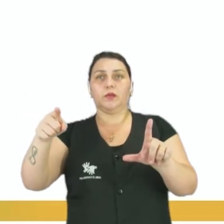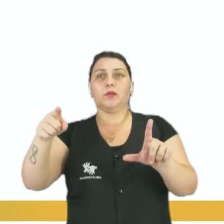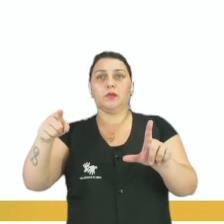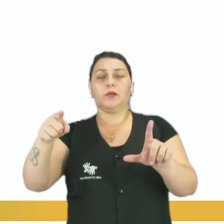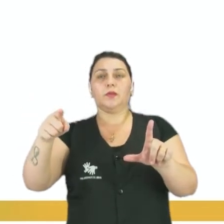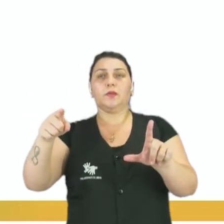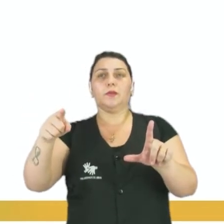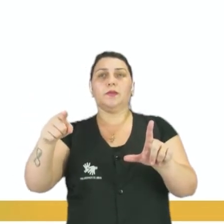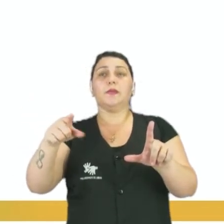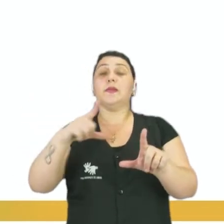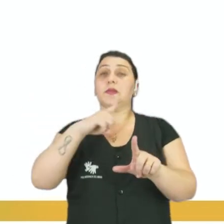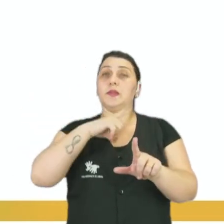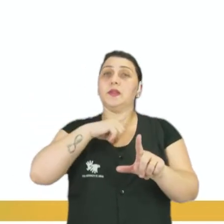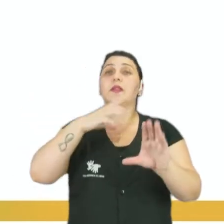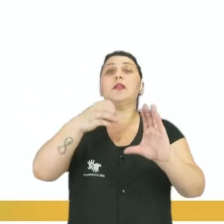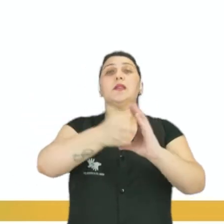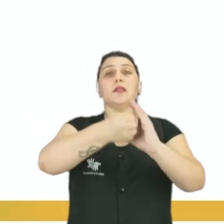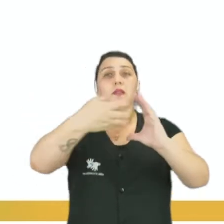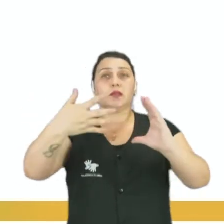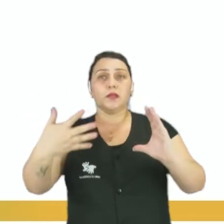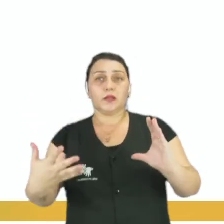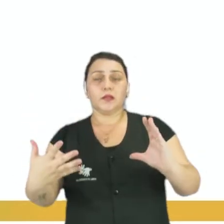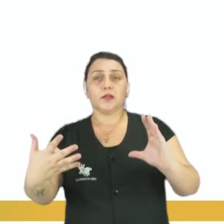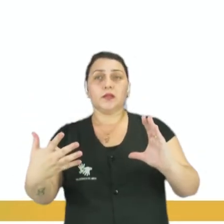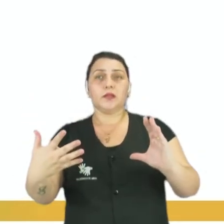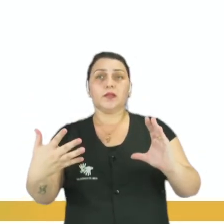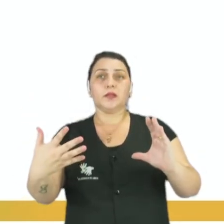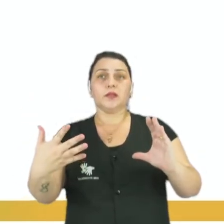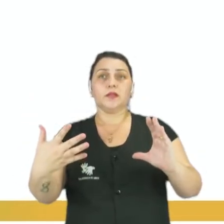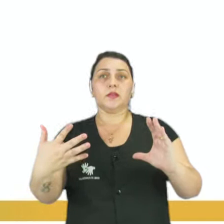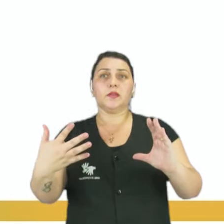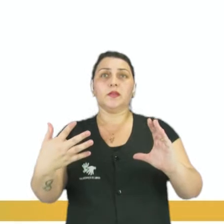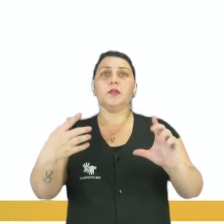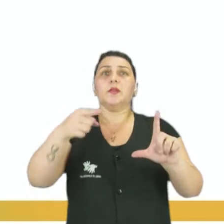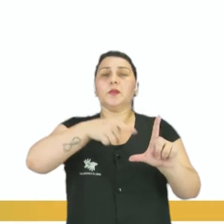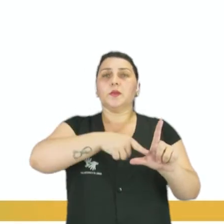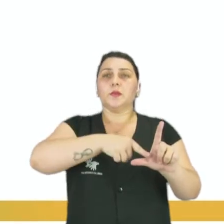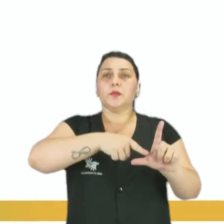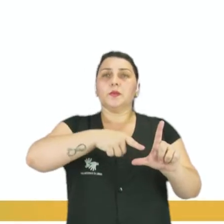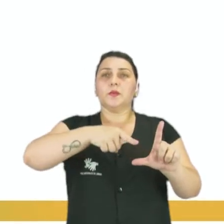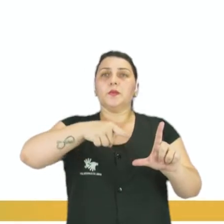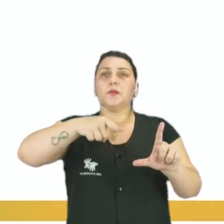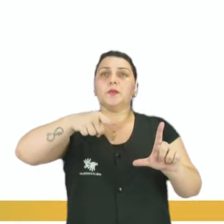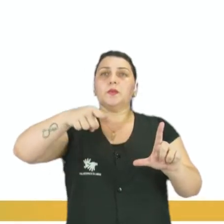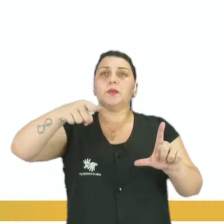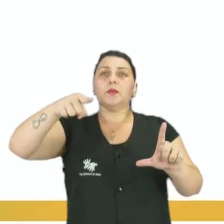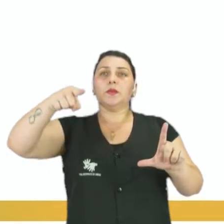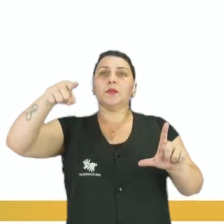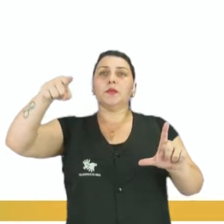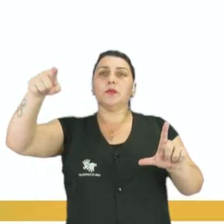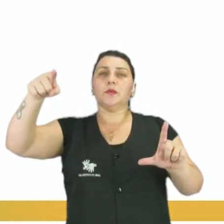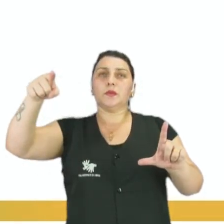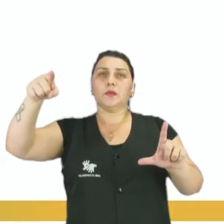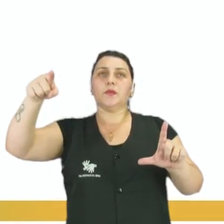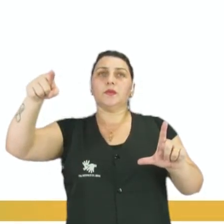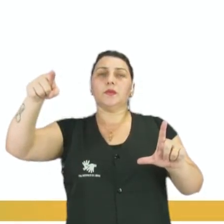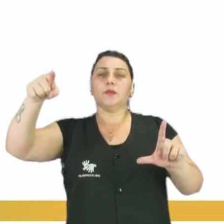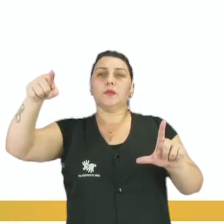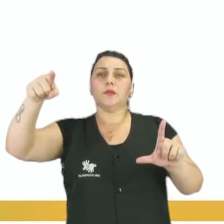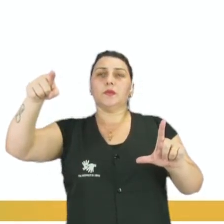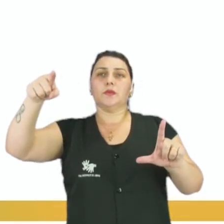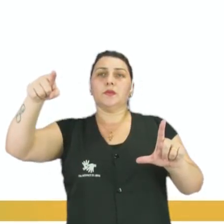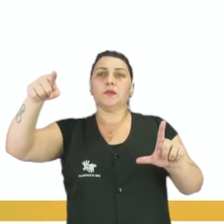afim Então ela tem essa característica né de uma linha crescente nesse caso é